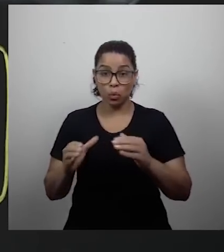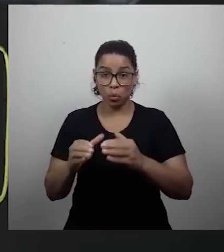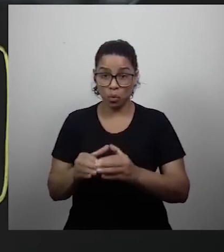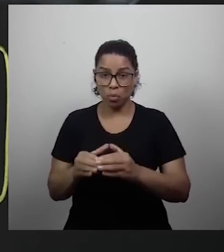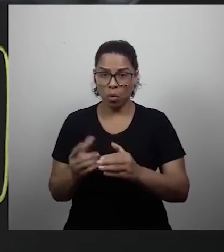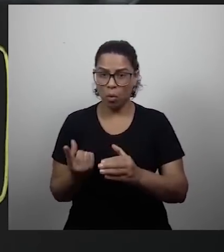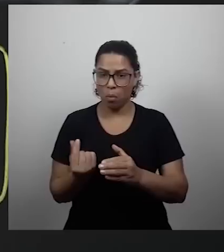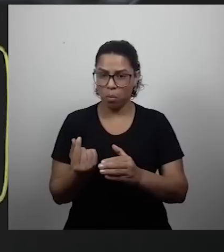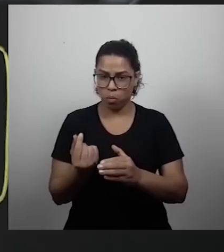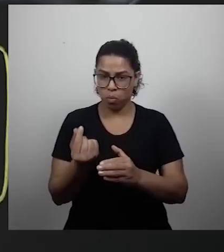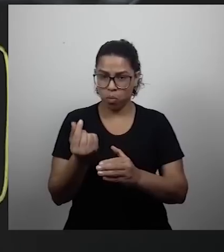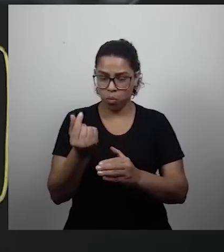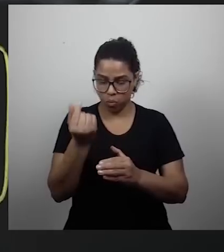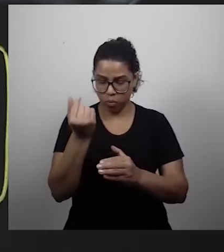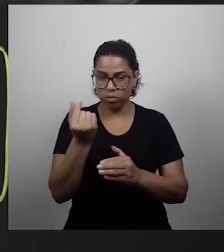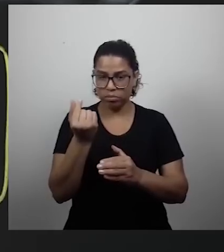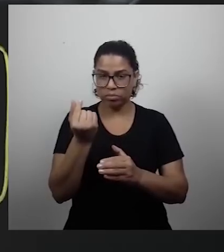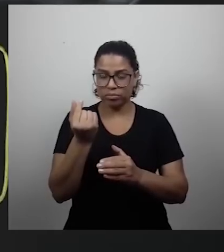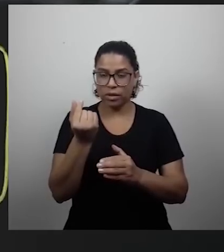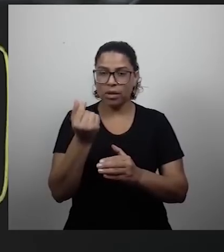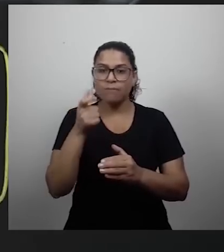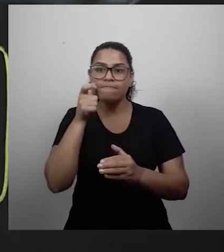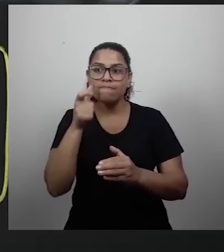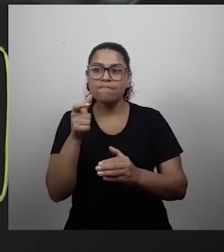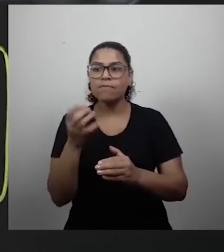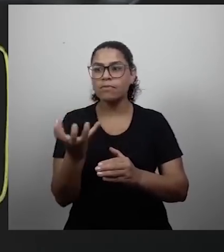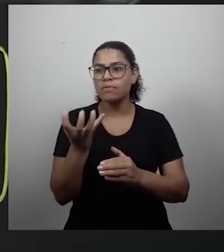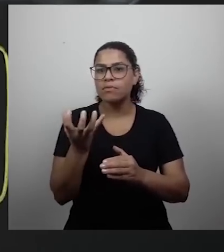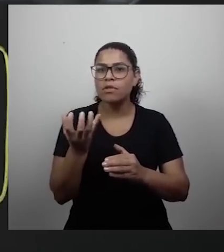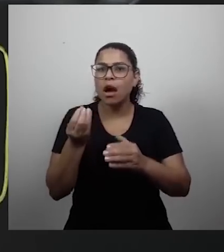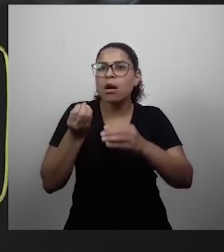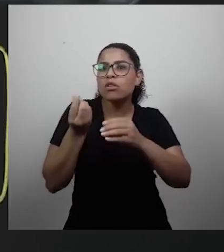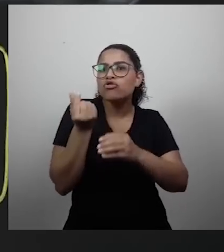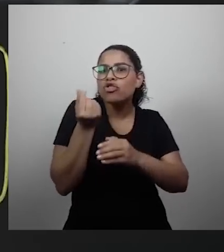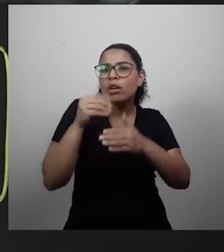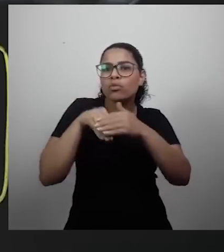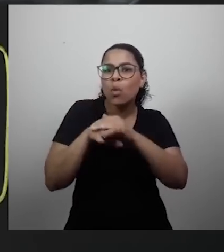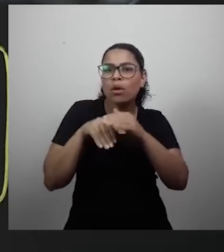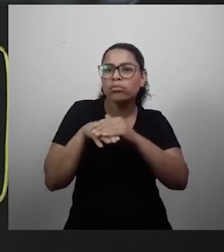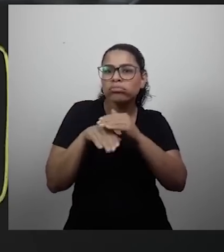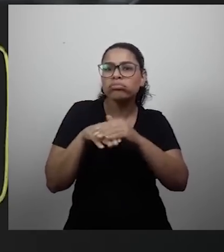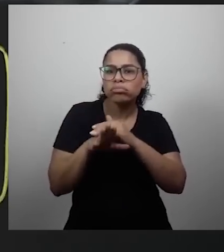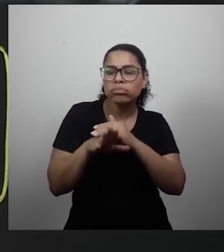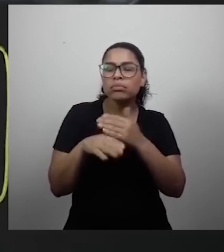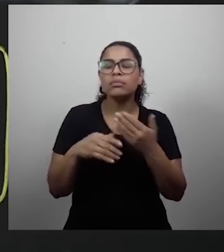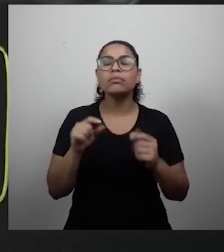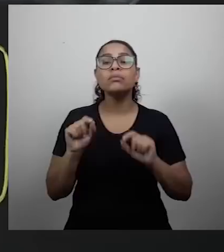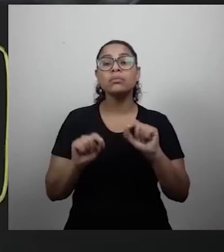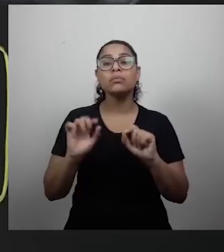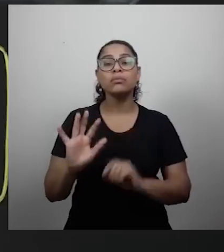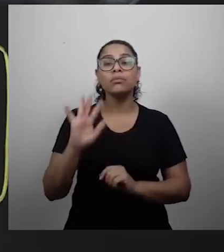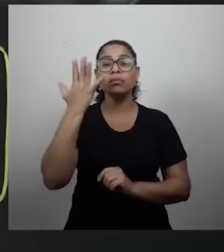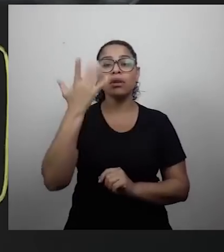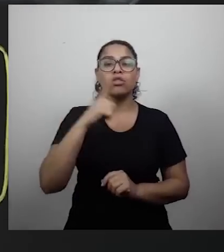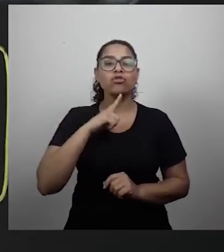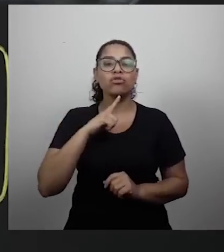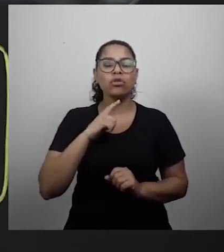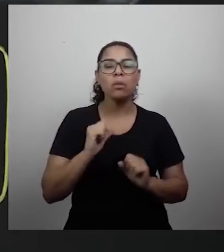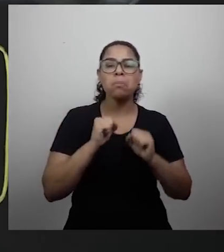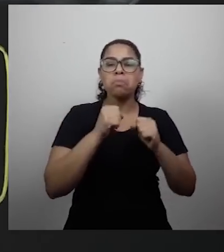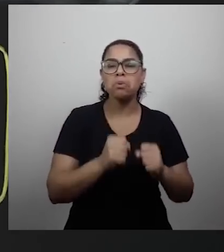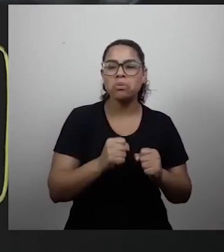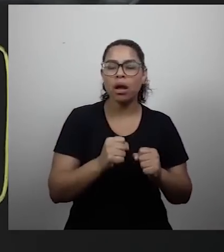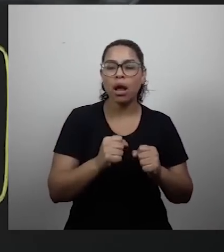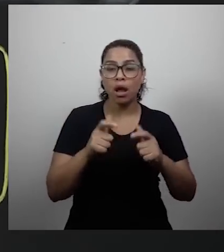o grupo dos comerciantes, o grupo que estava interessado em acumular dinheiro e vender mercadorias, tinha muito mais poder na